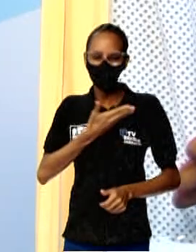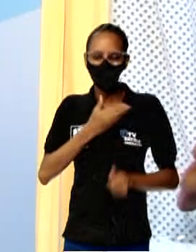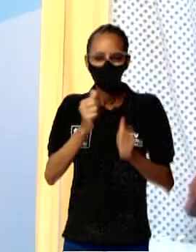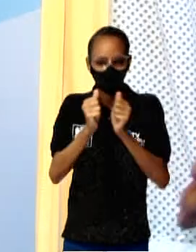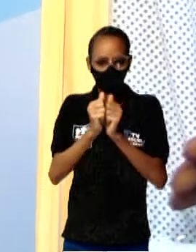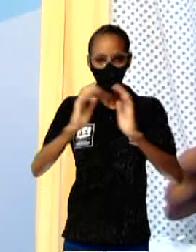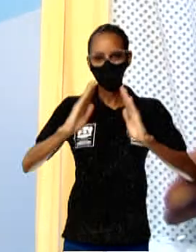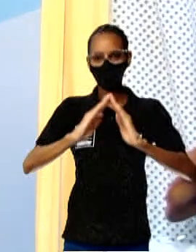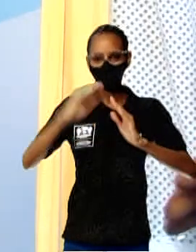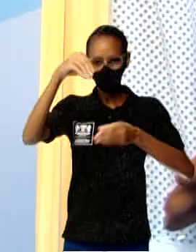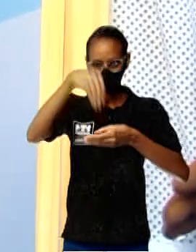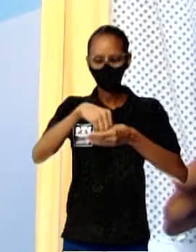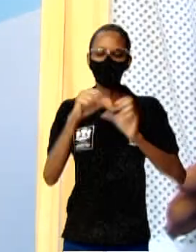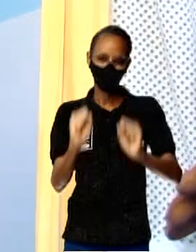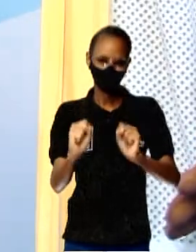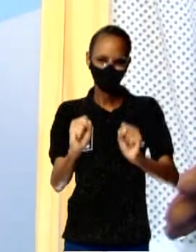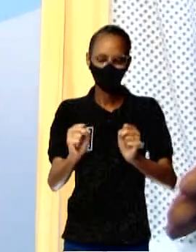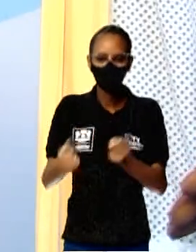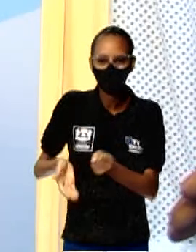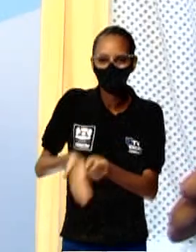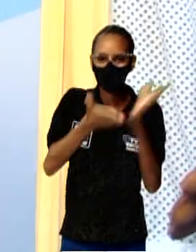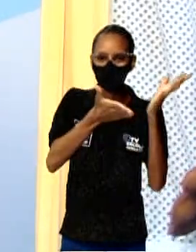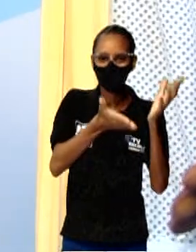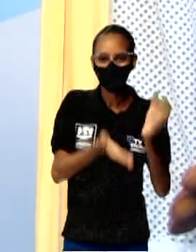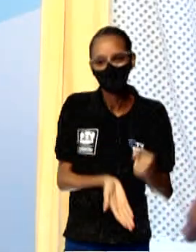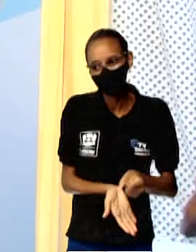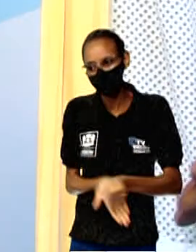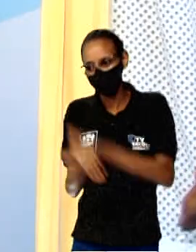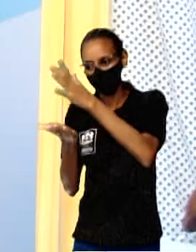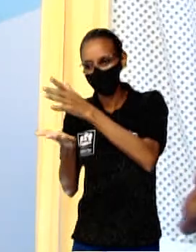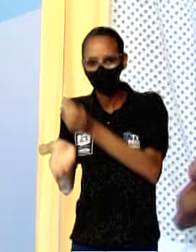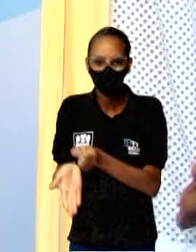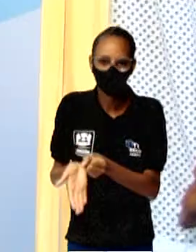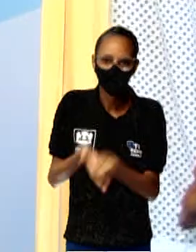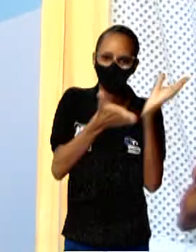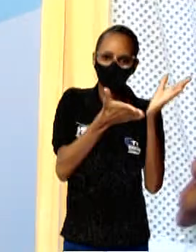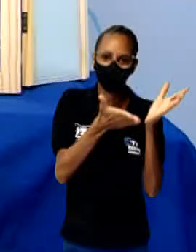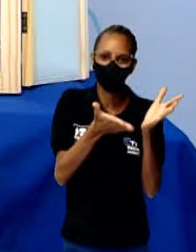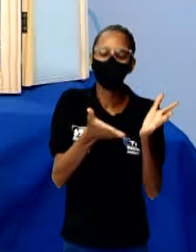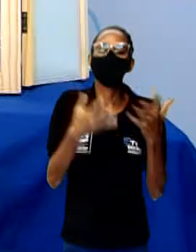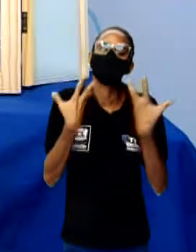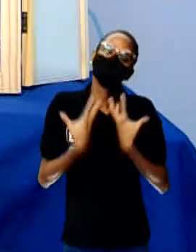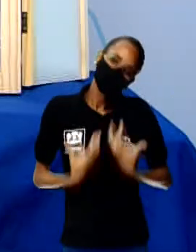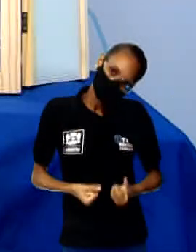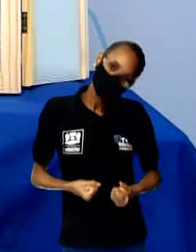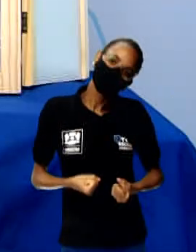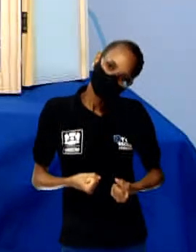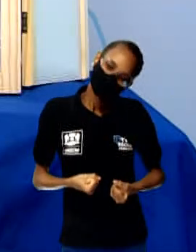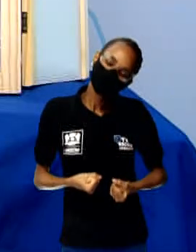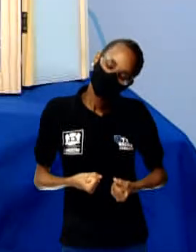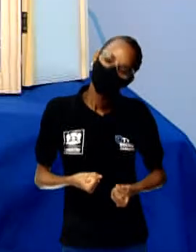convívio em sua casa joga para que joga pra lá joga até cansar um